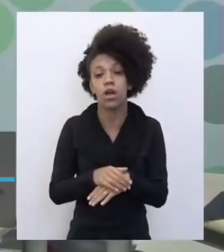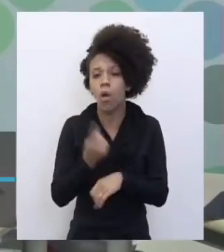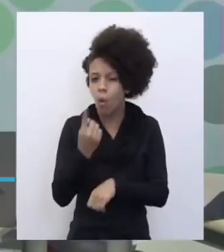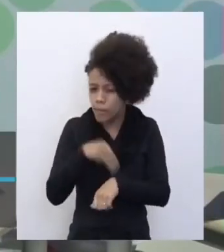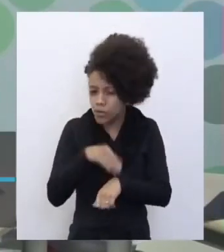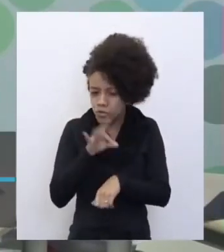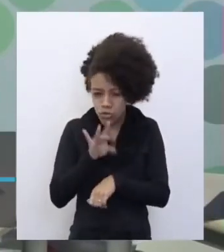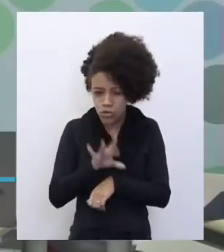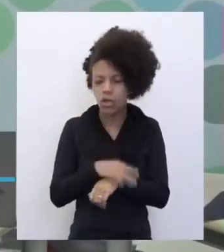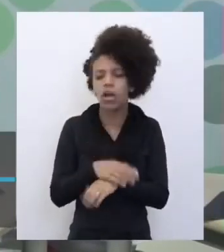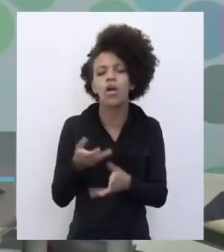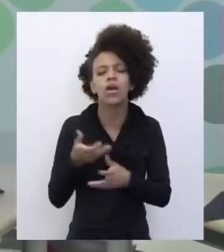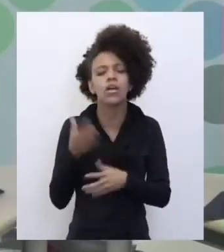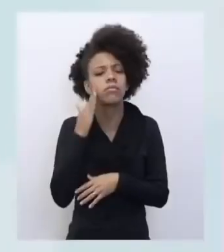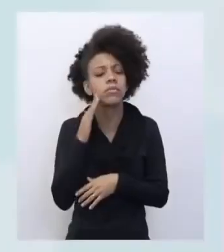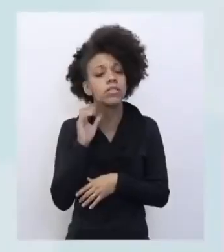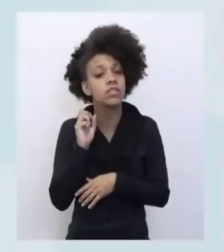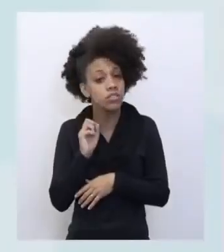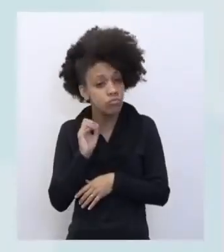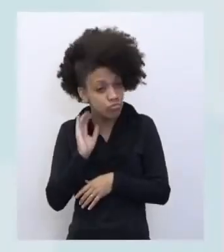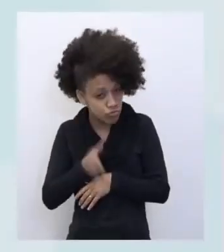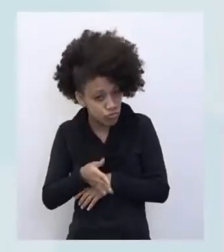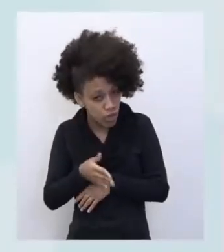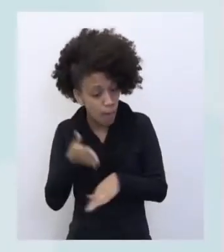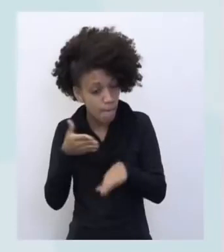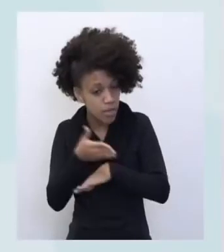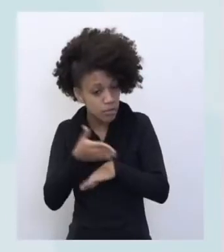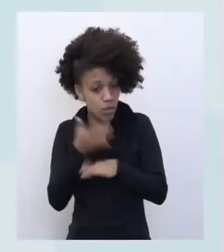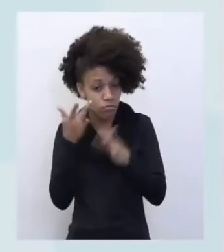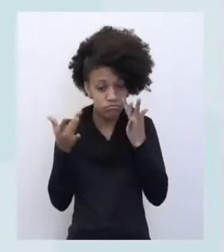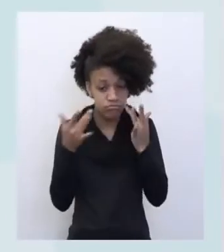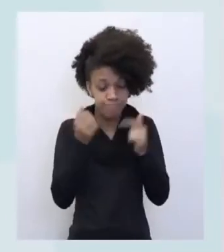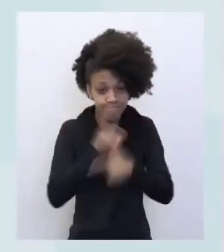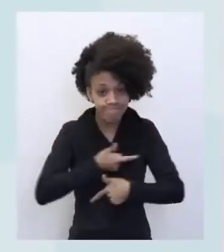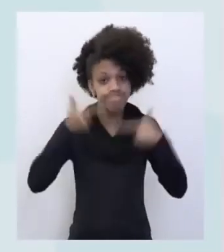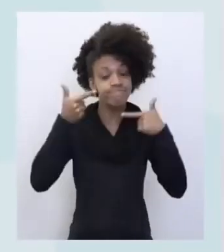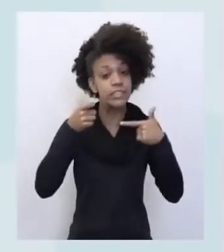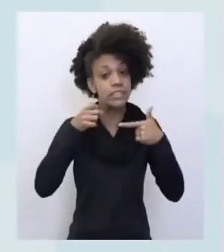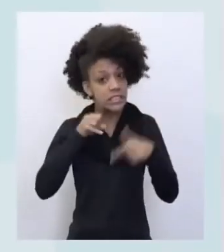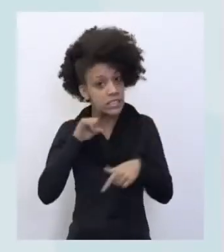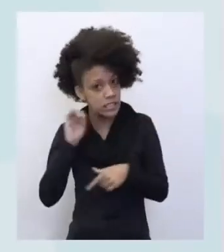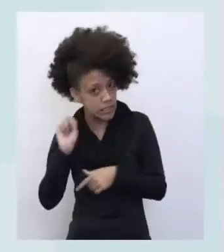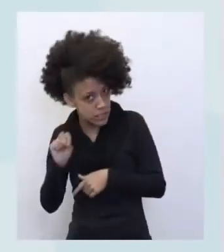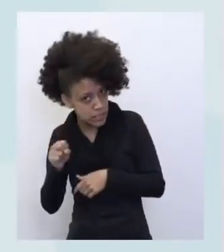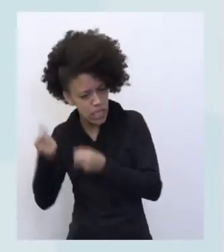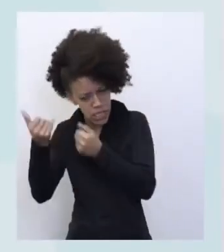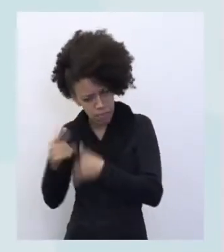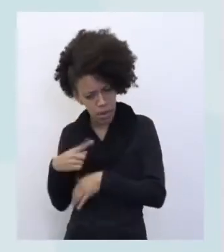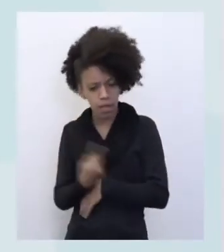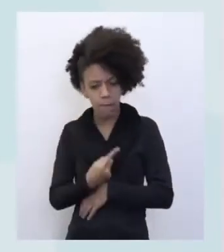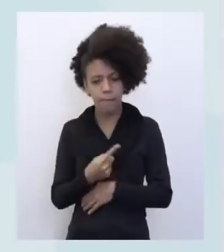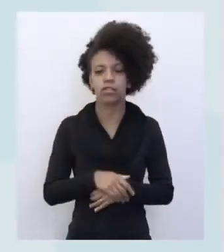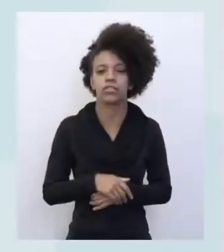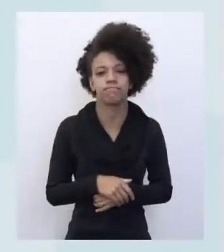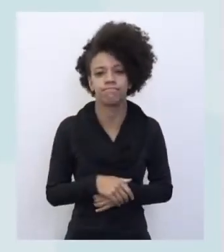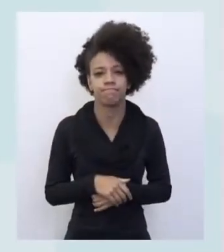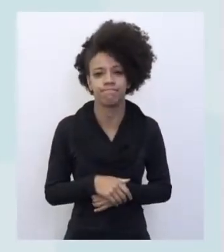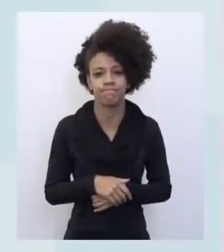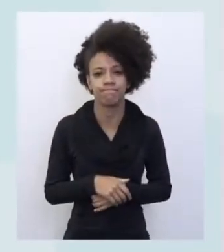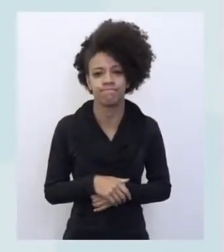minutinho só. Eu quero saber se você já criou ou participou de um teatro de animação. Se sim, conta aqui sua experiência pra gente.